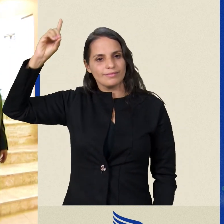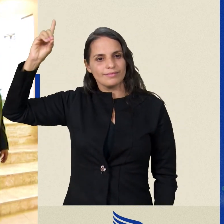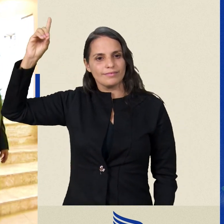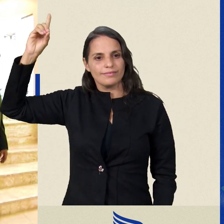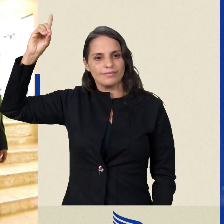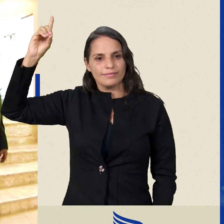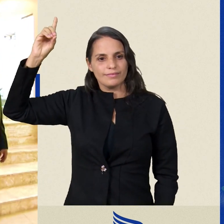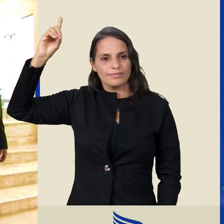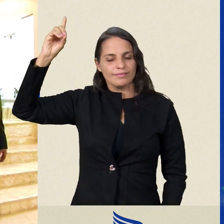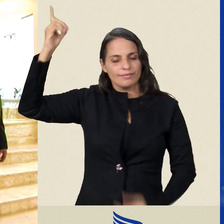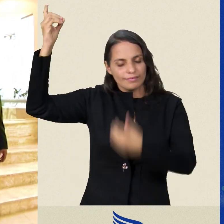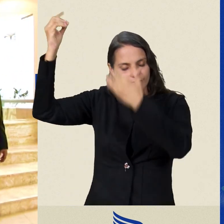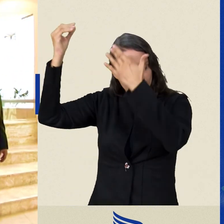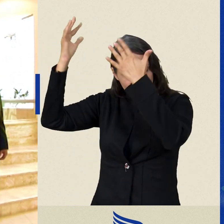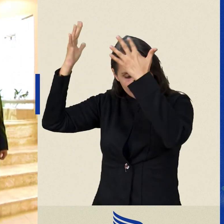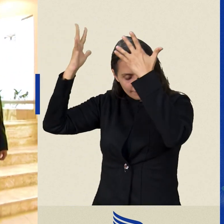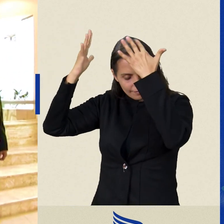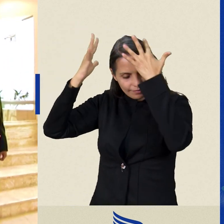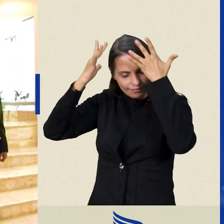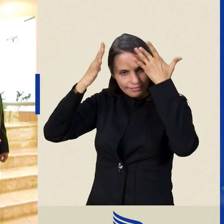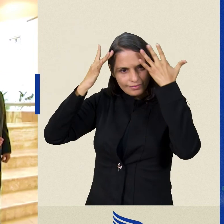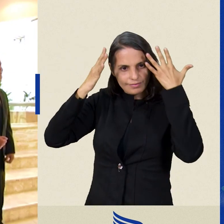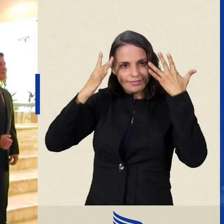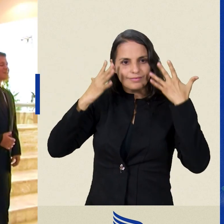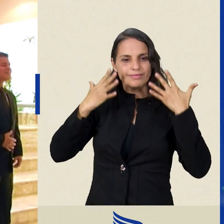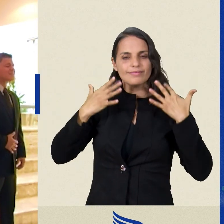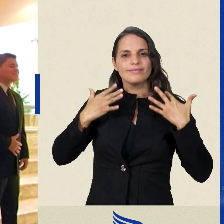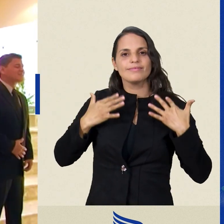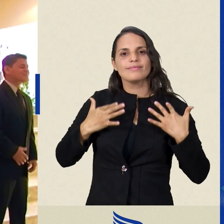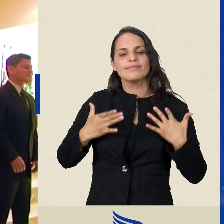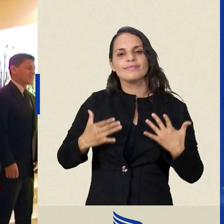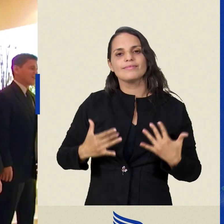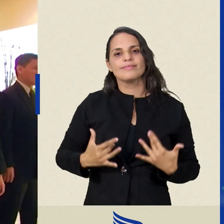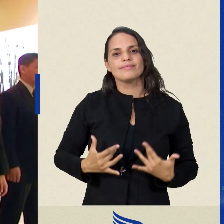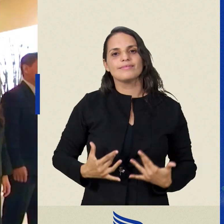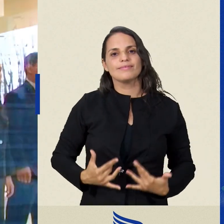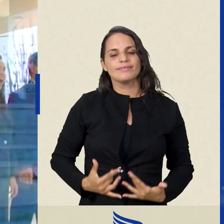manancial, do vivo